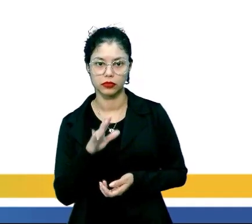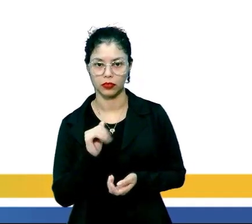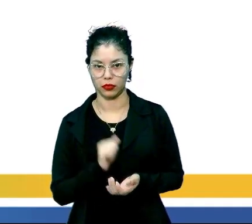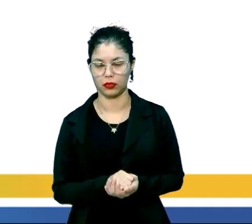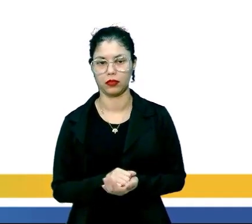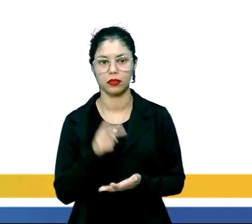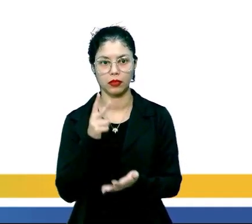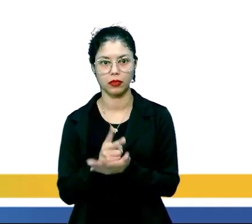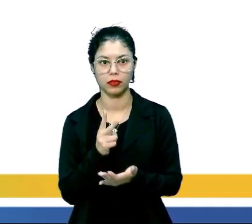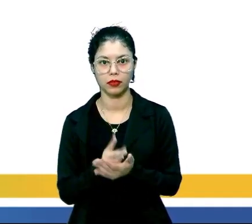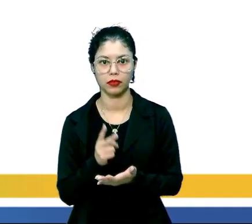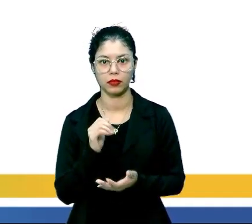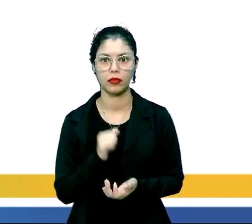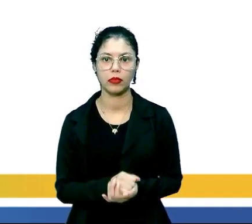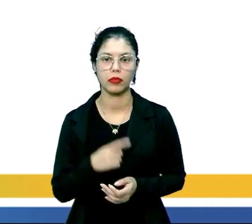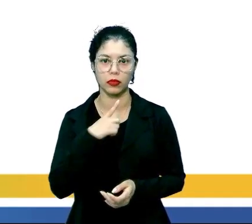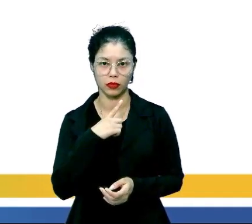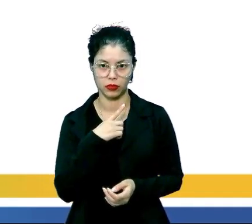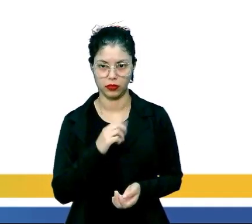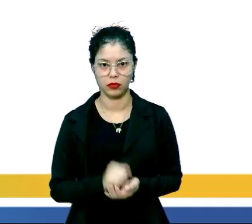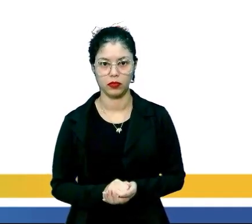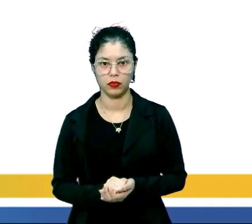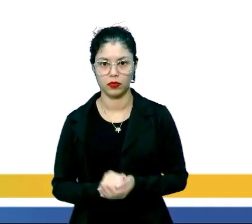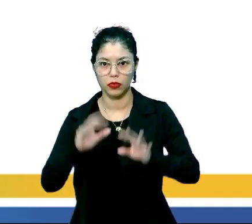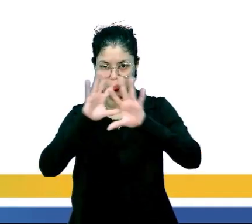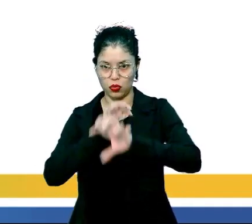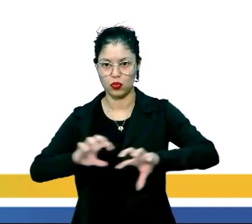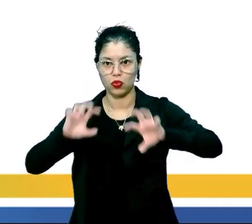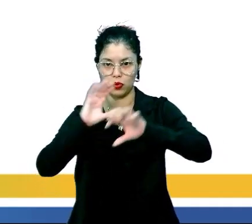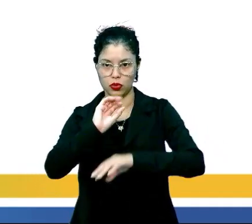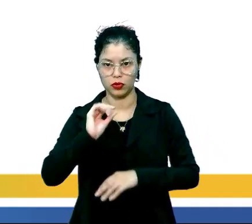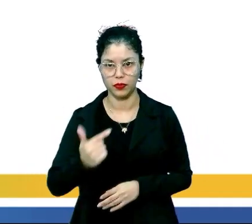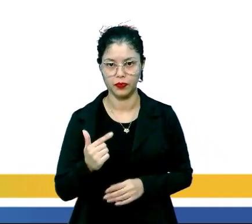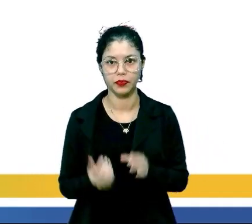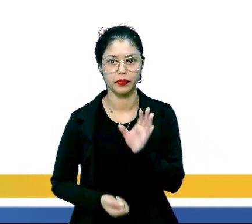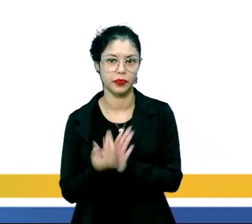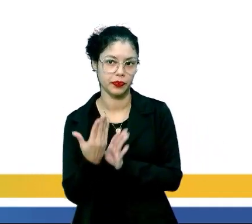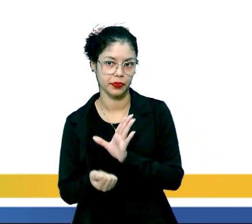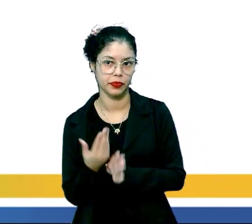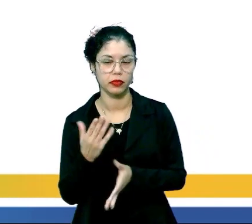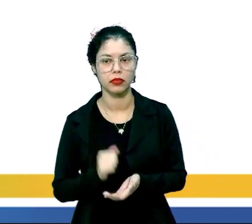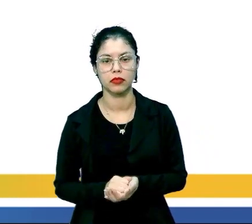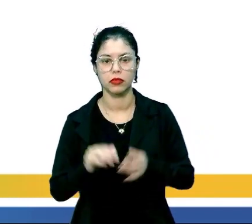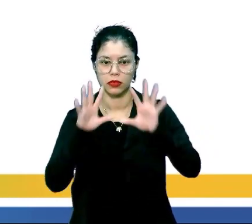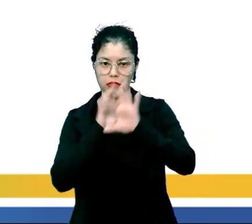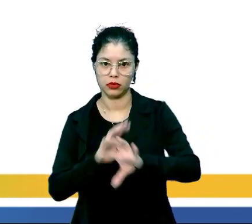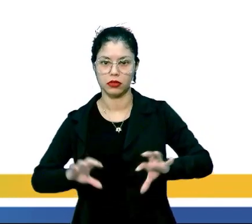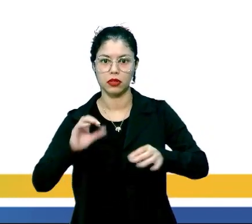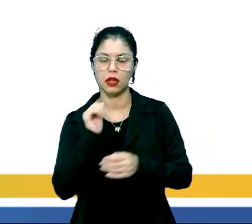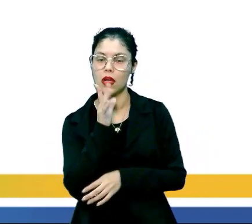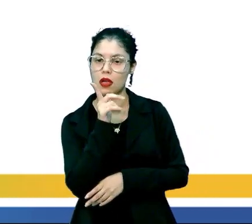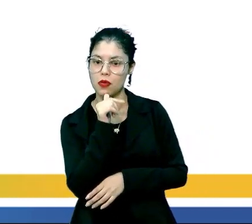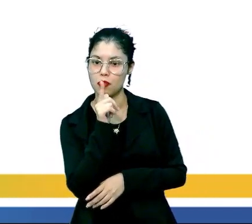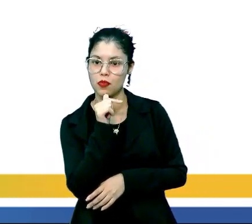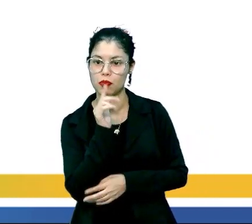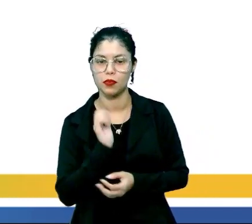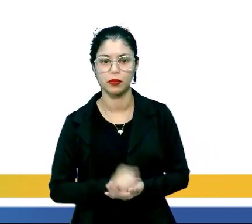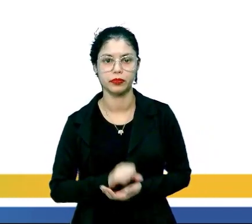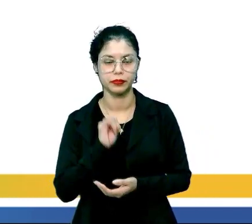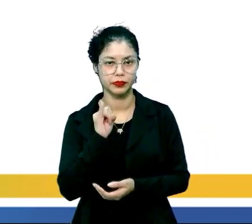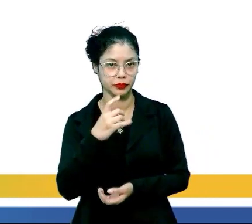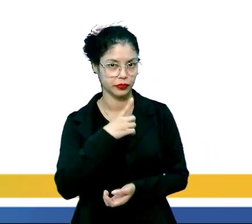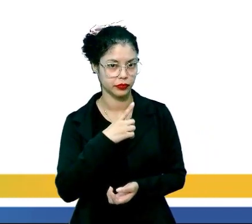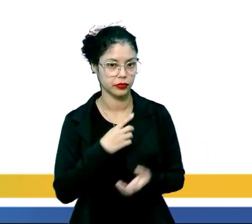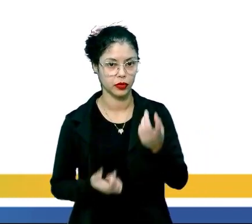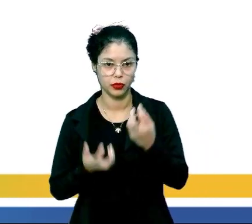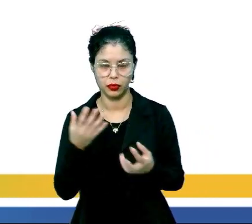ter um combustível mais o comburente, que é o gás oxigênio, e isso vai produzir gás carbônico e água se nós